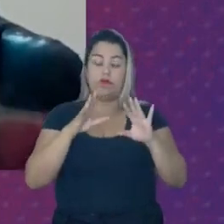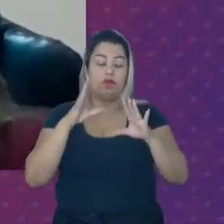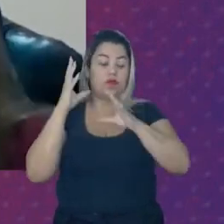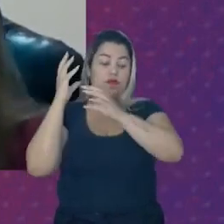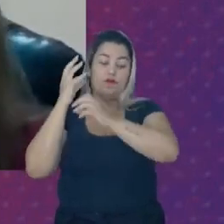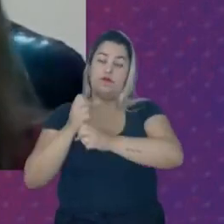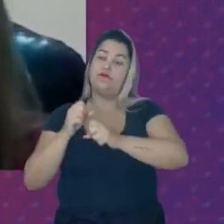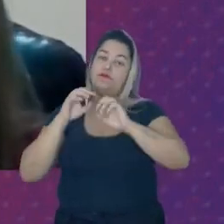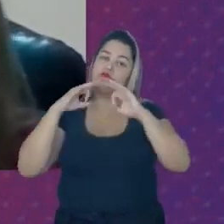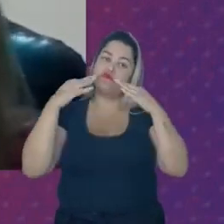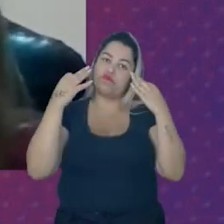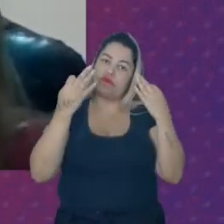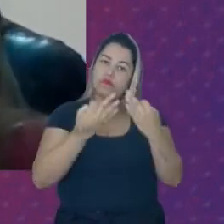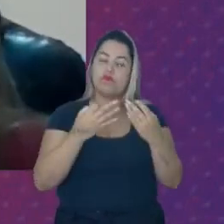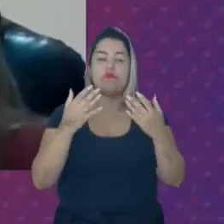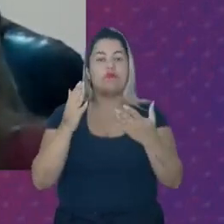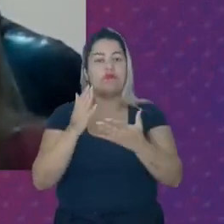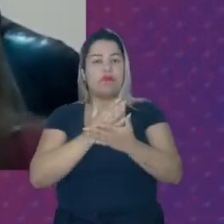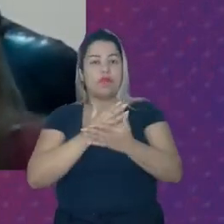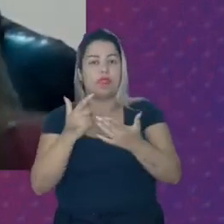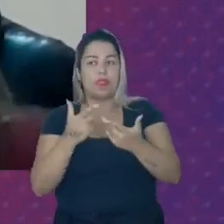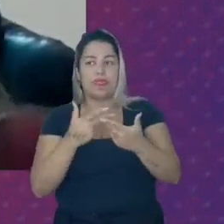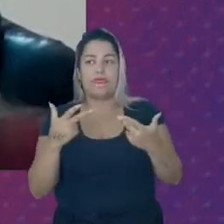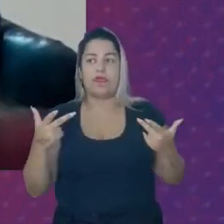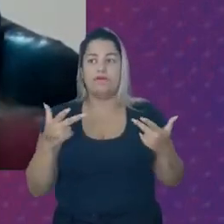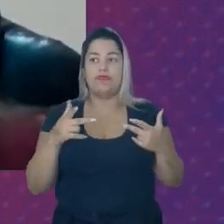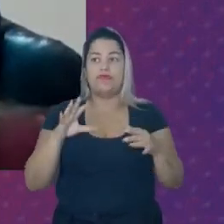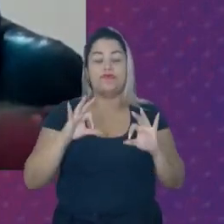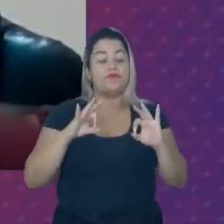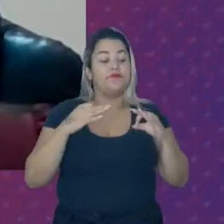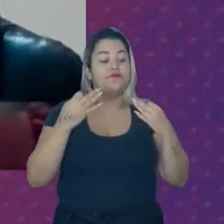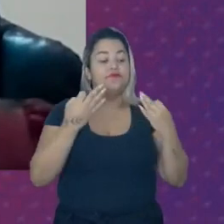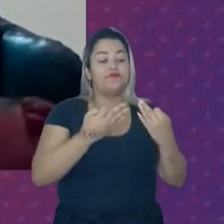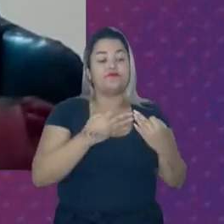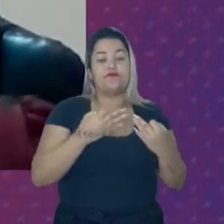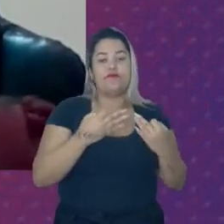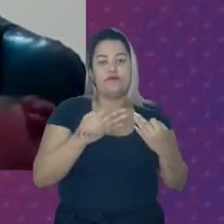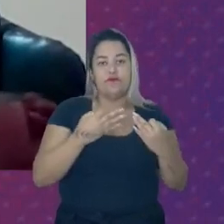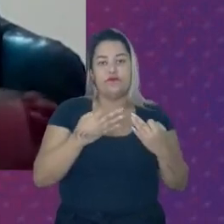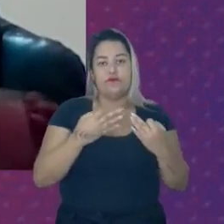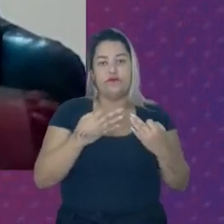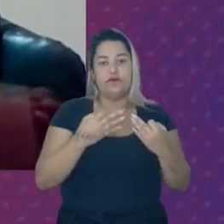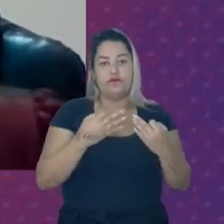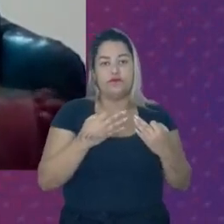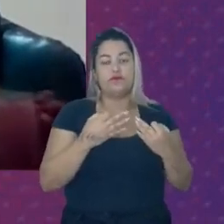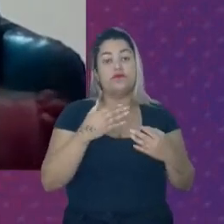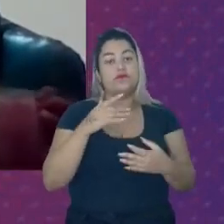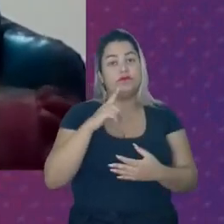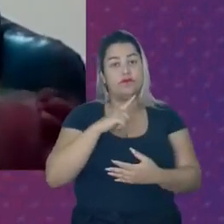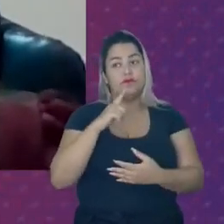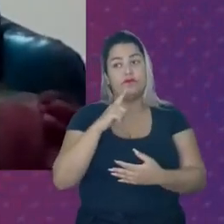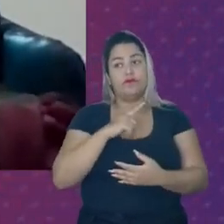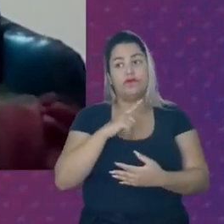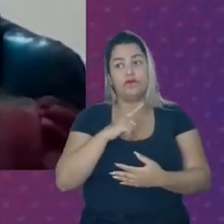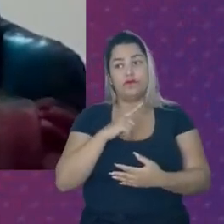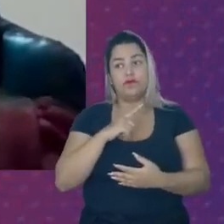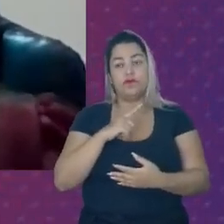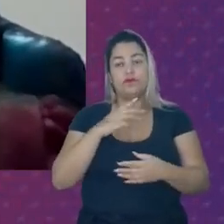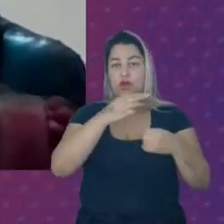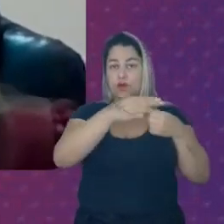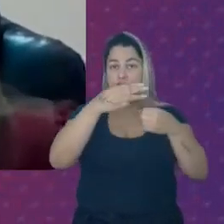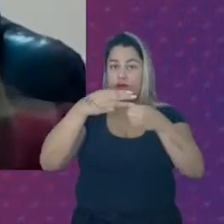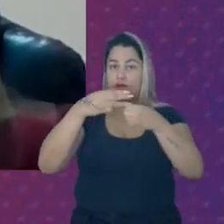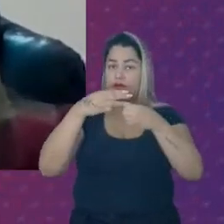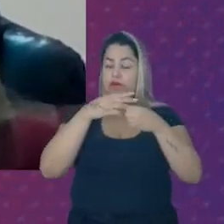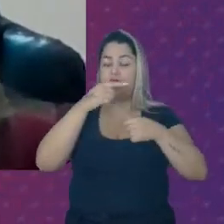deve ser algo transitório na vida daquela família. As pessoas acabam... nós temos, hoje aqui no meu município, a gente trabalha